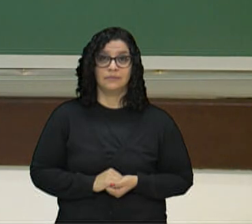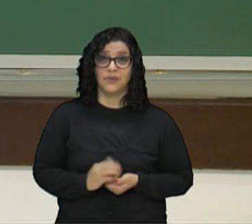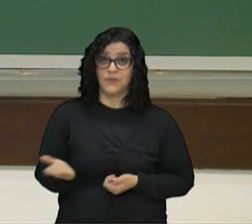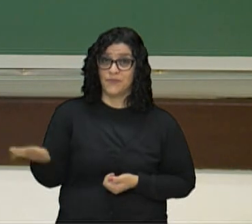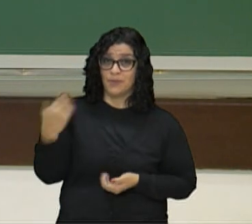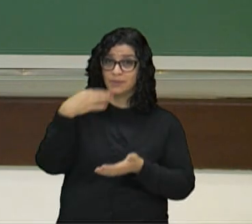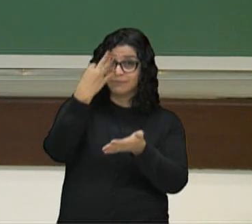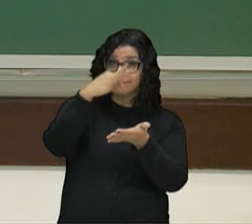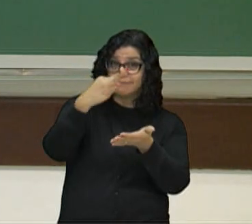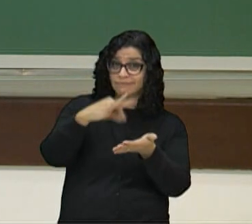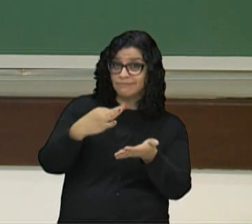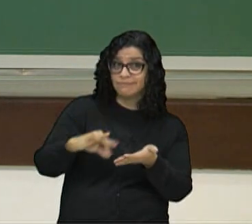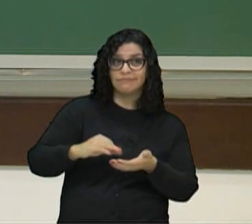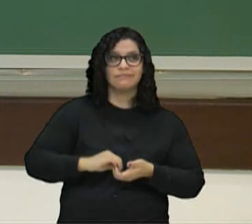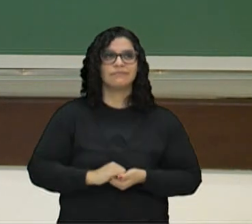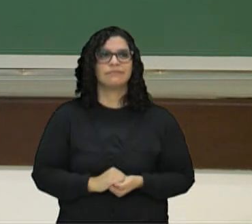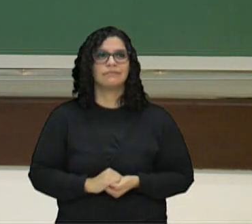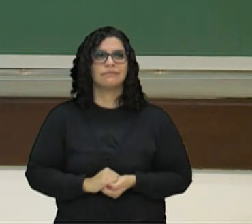Vamos à correção?